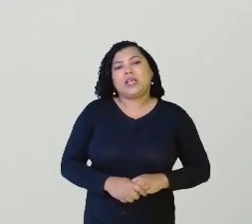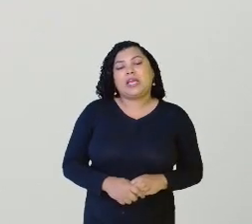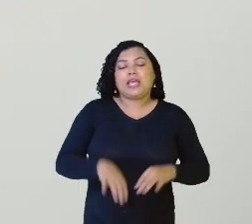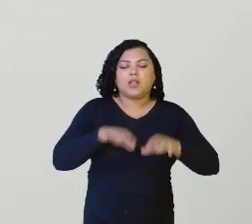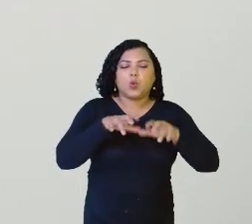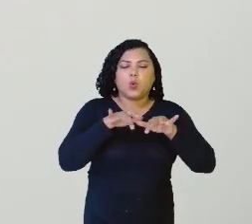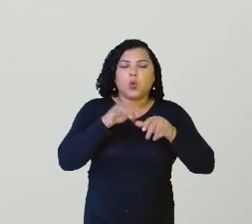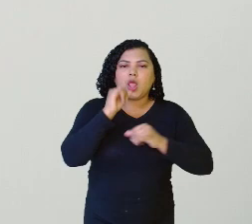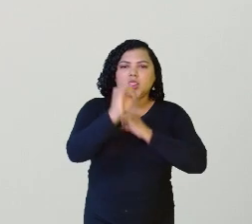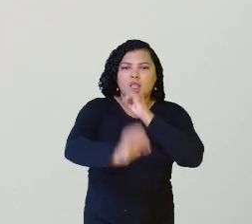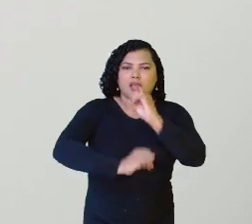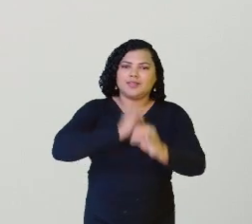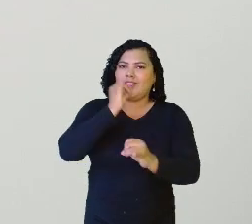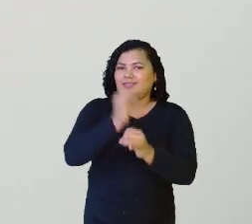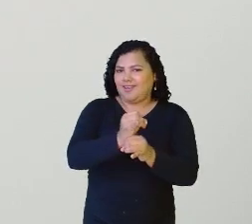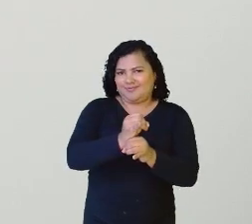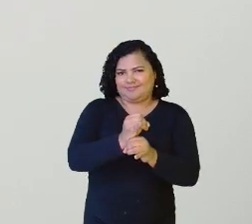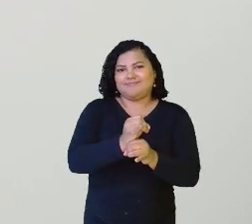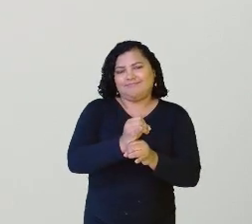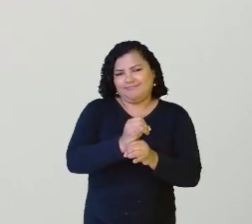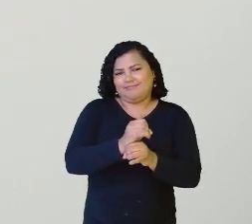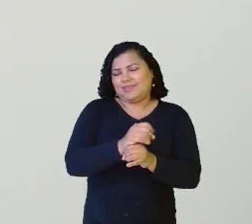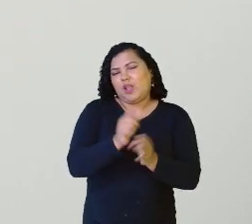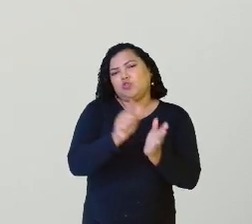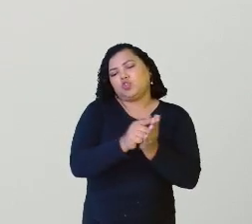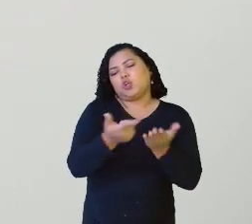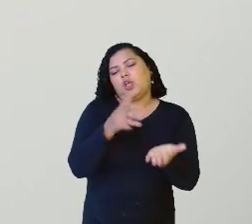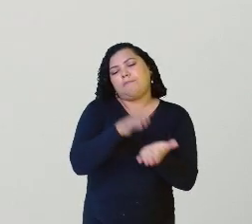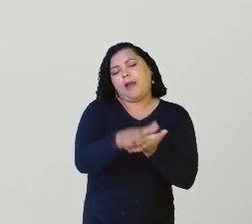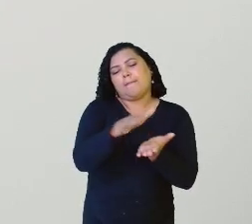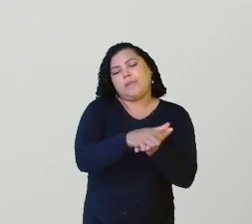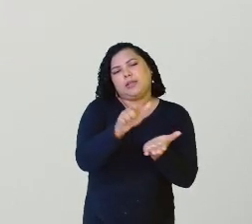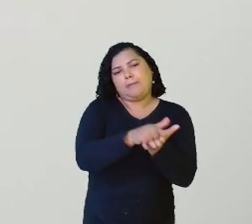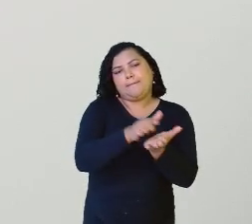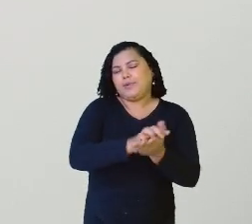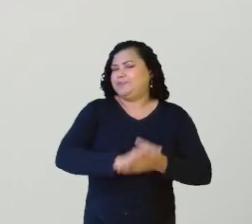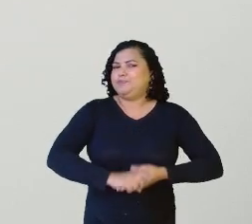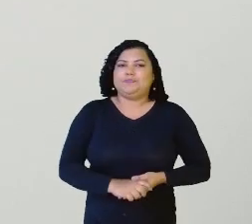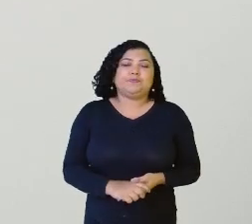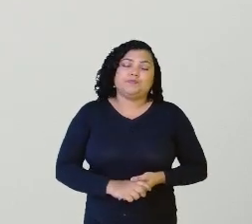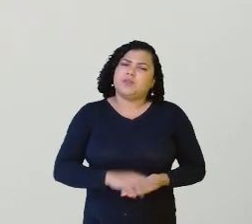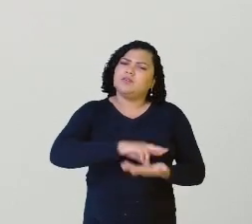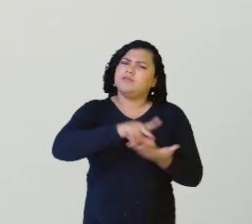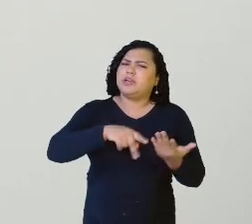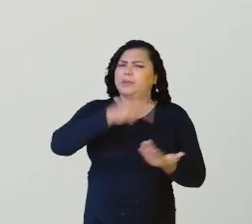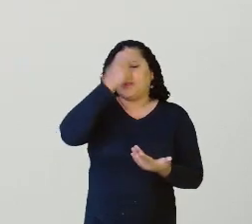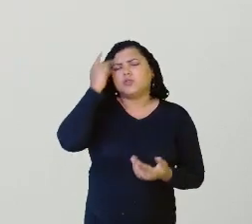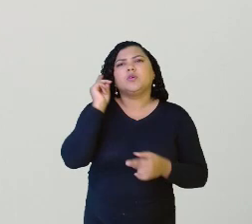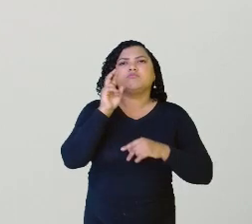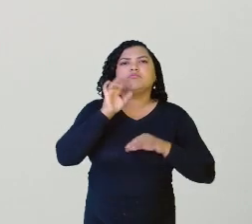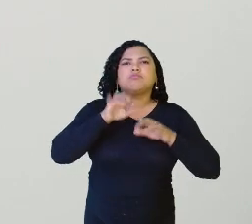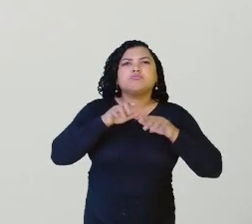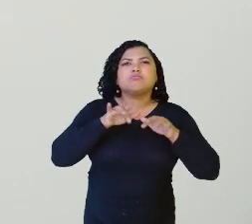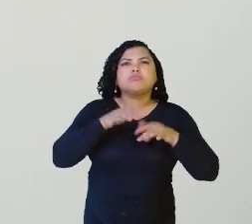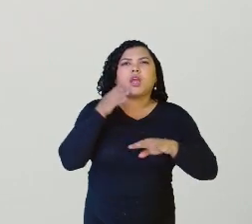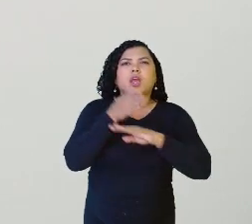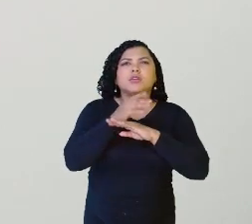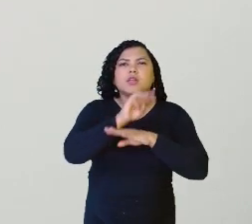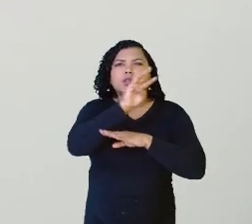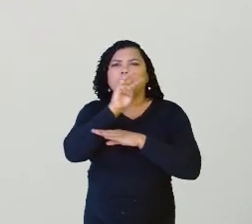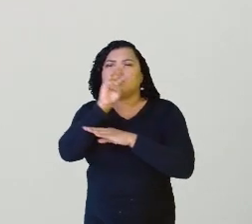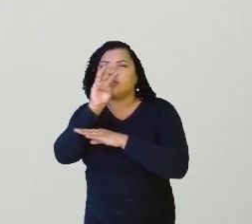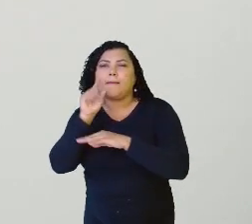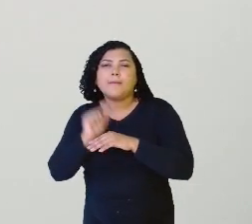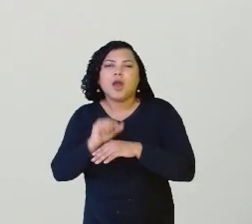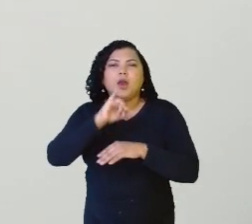nas mídias, não é mais esse jornal impresso que a gente precisa folhear. Muitas pessoas já leem a notícia através dos